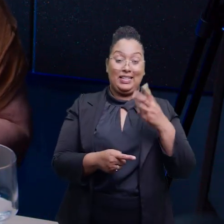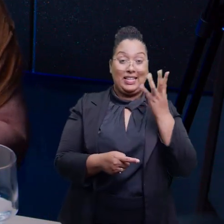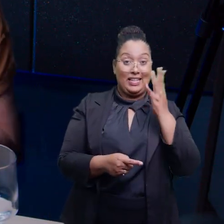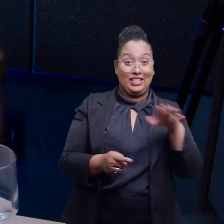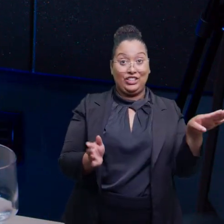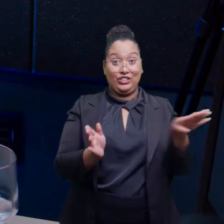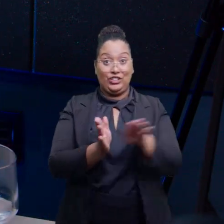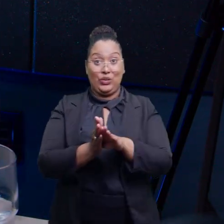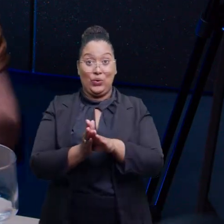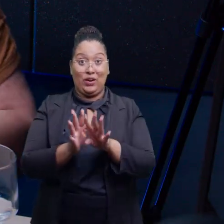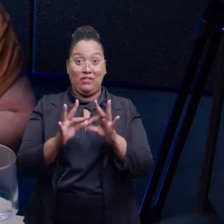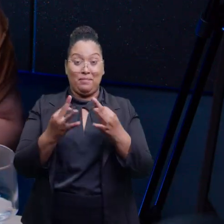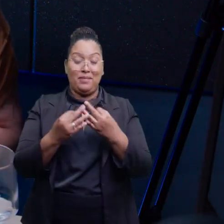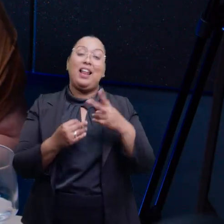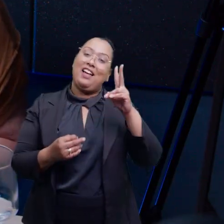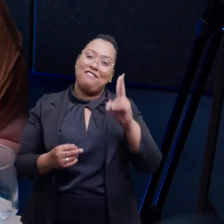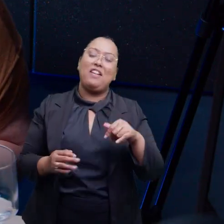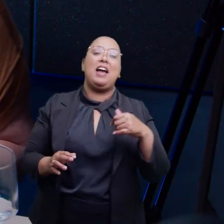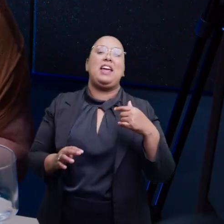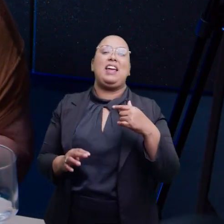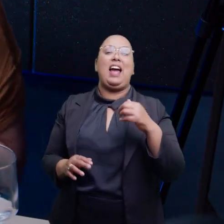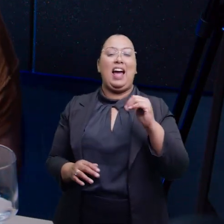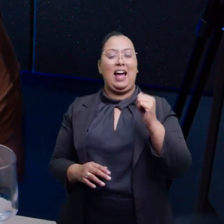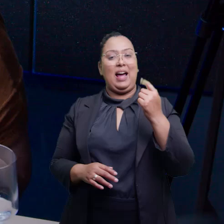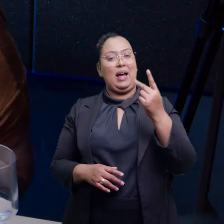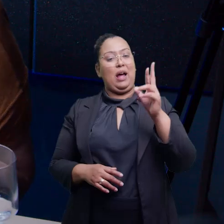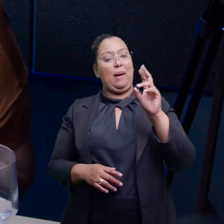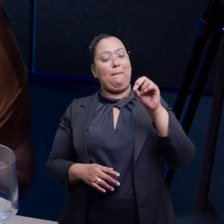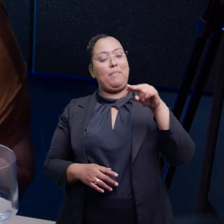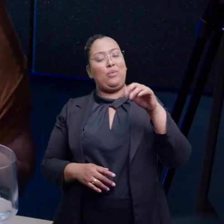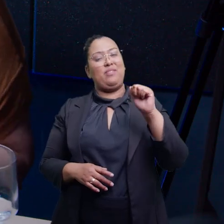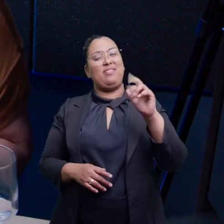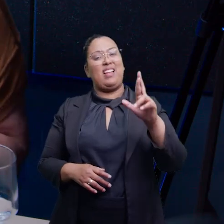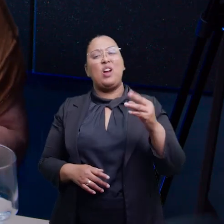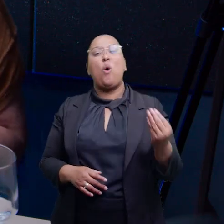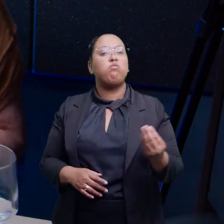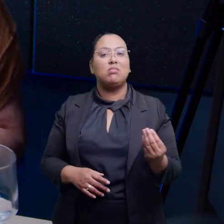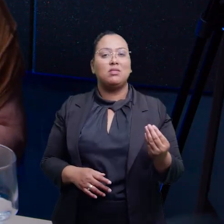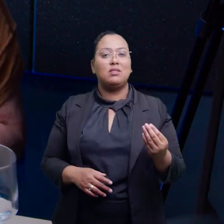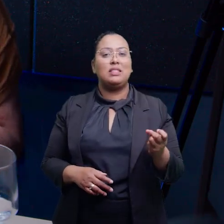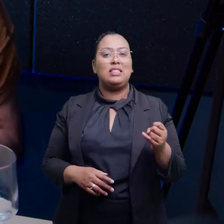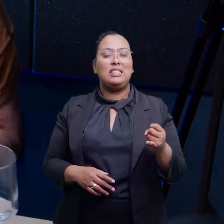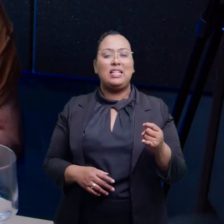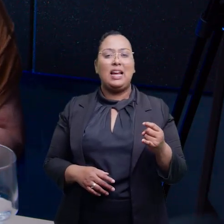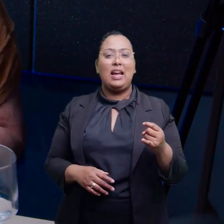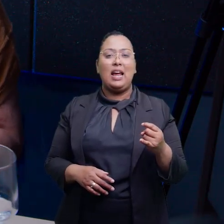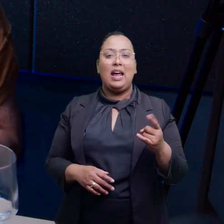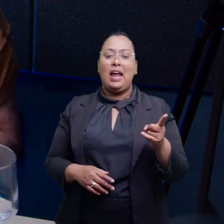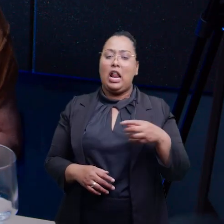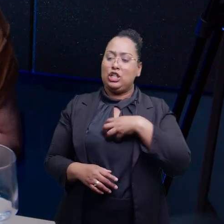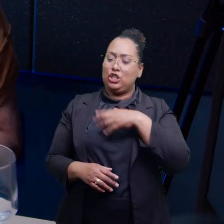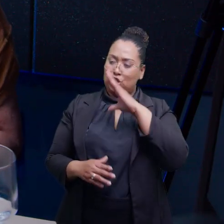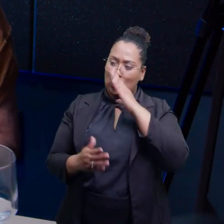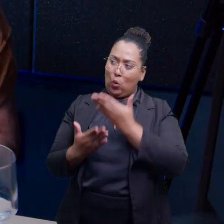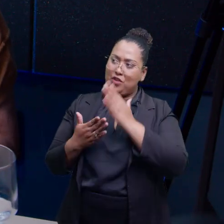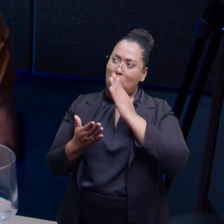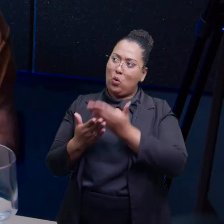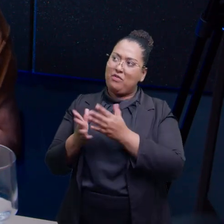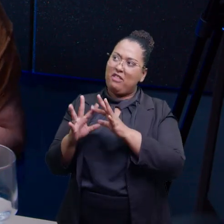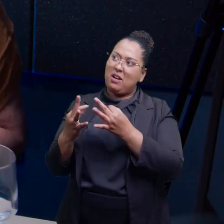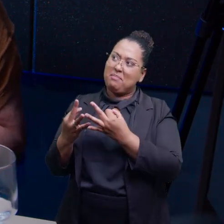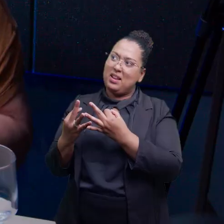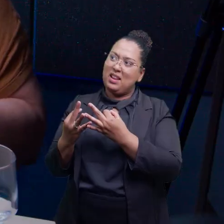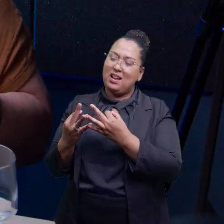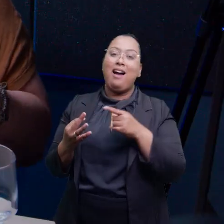na família, é a hora que ela vai aprontar. E ela vai aprontar quando? Quanto mais confiança ela sentir no amor